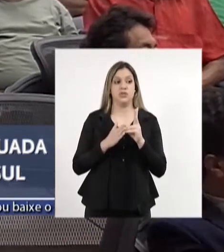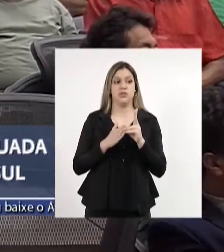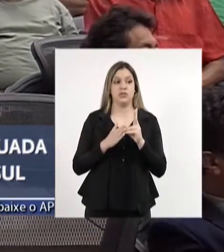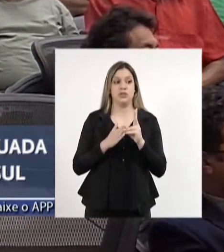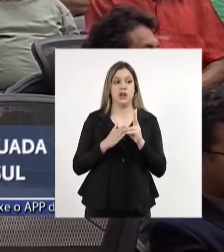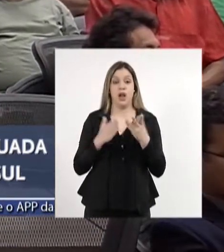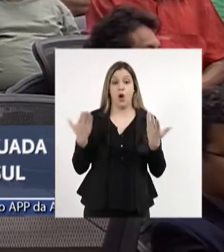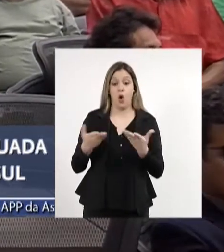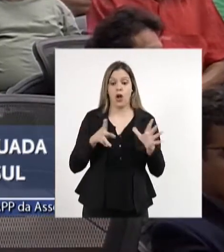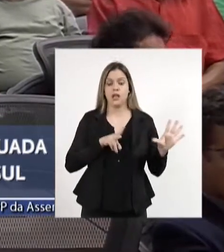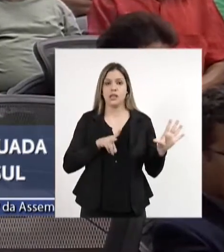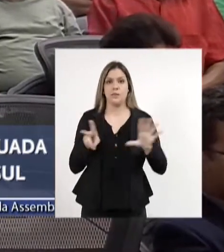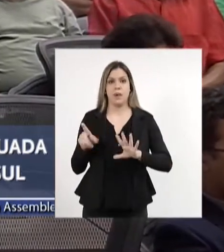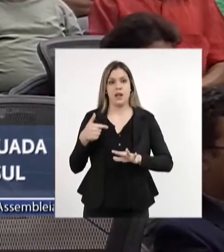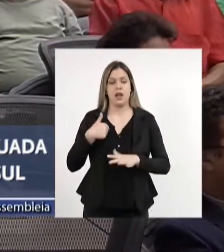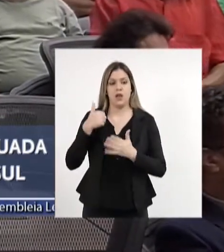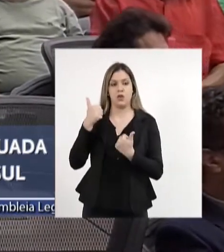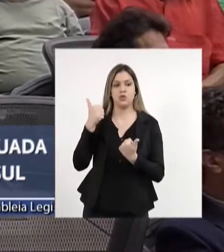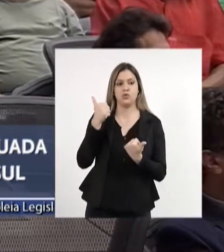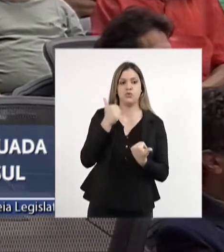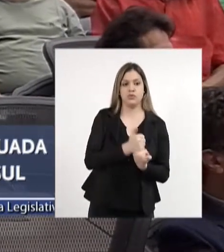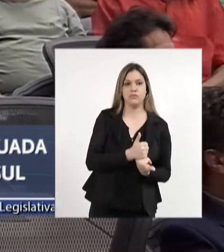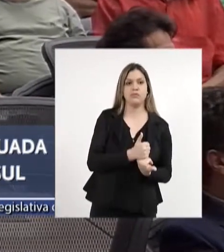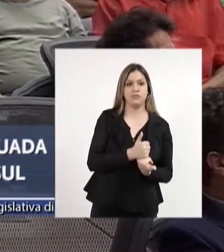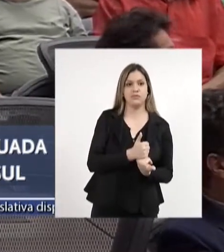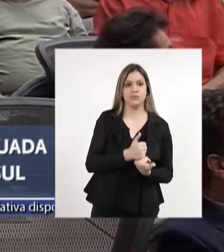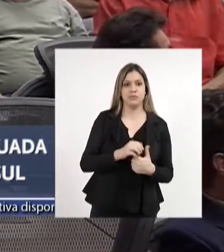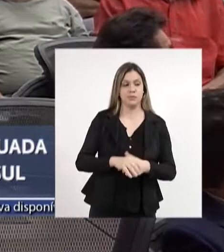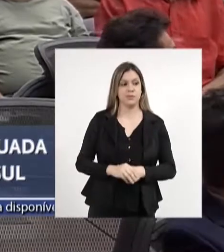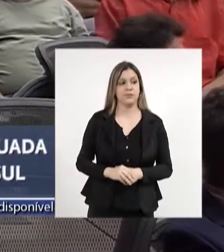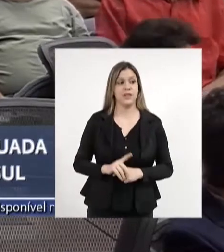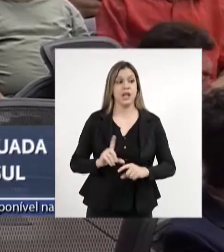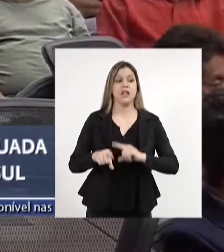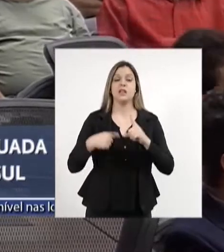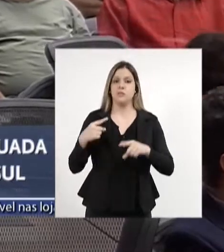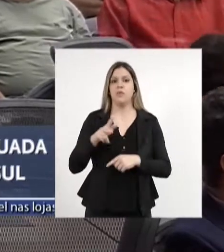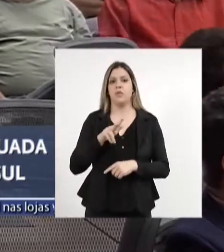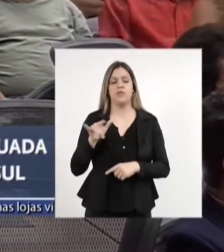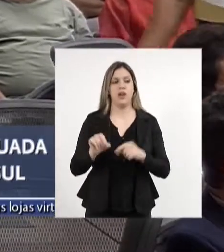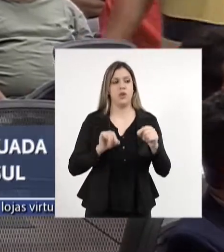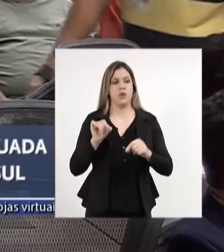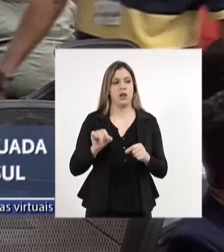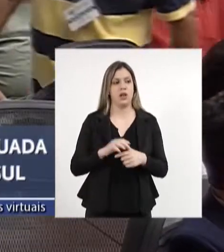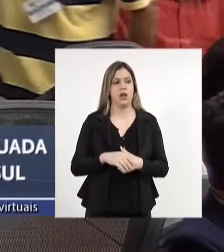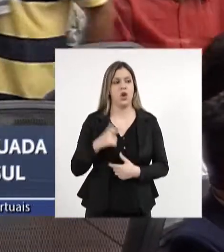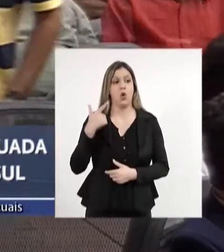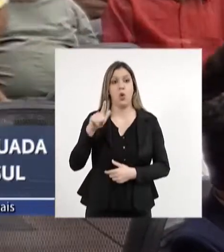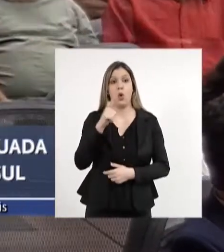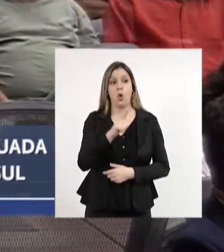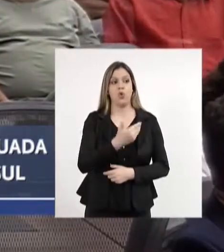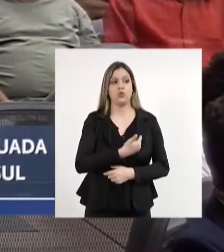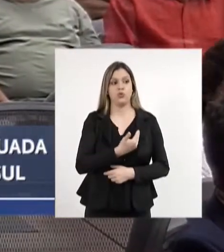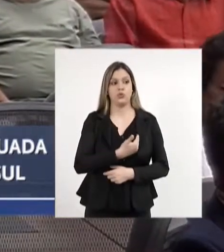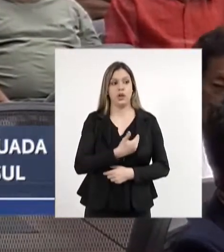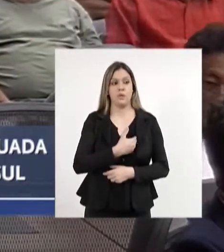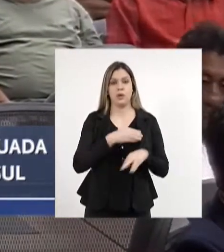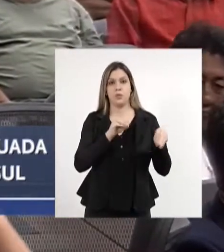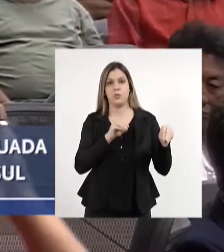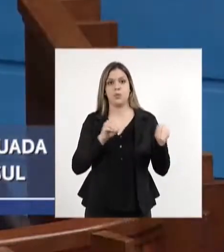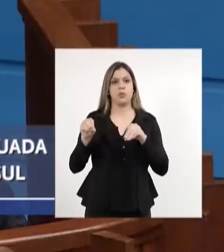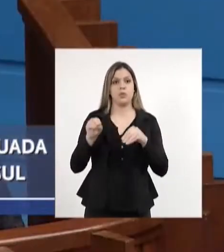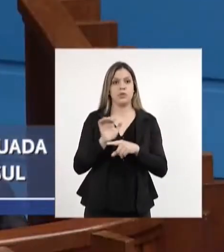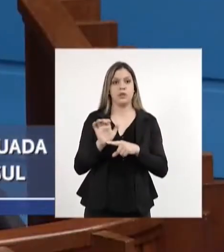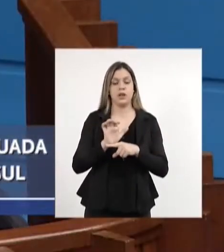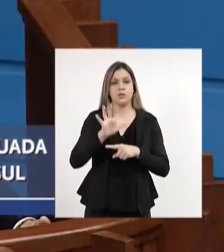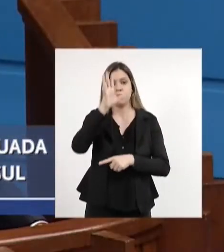durante esta semana, o ofício indígena. Dentro, em breve, outros colegas que foram removidos para o Estado do